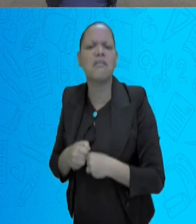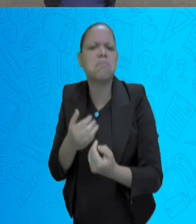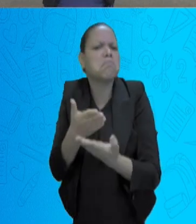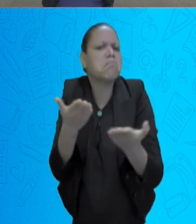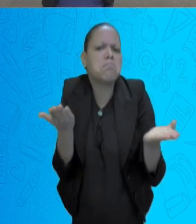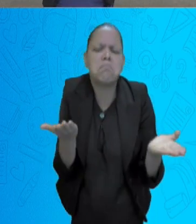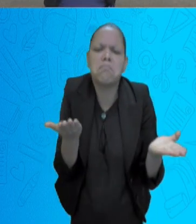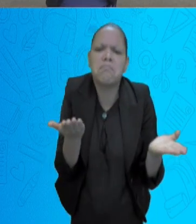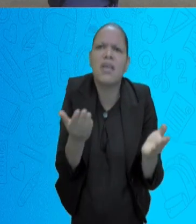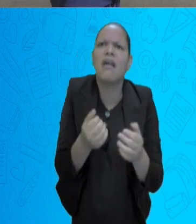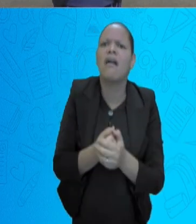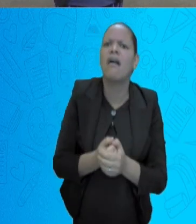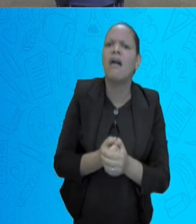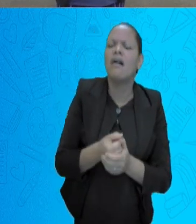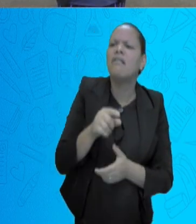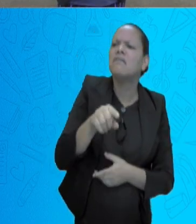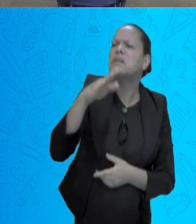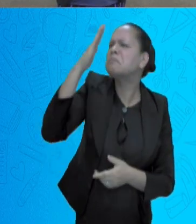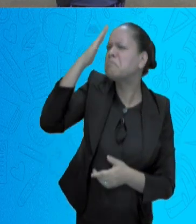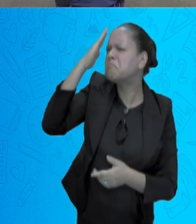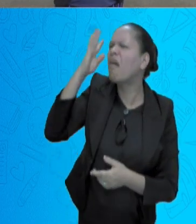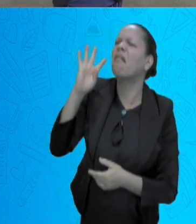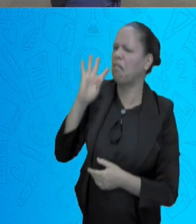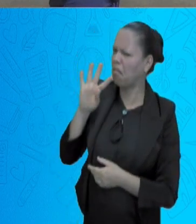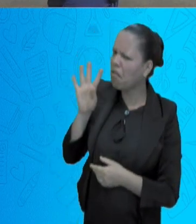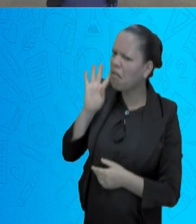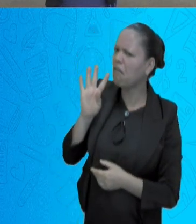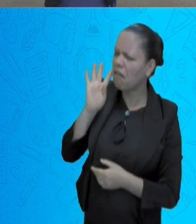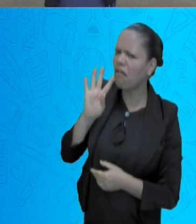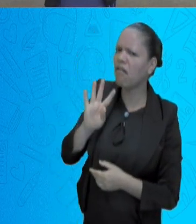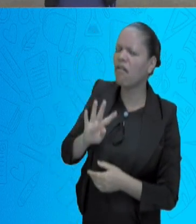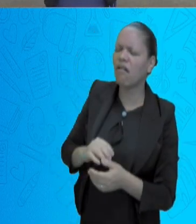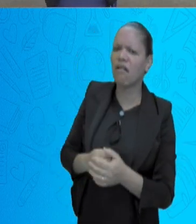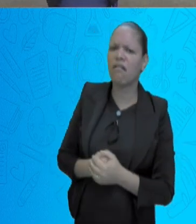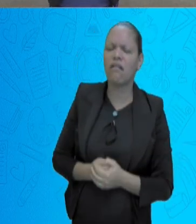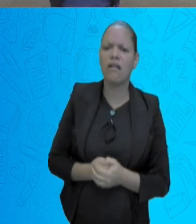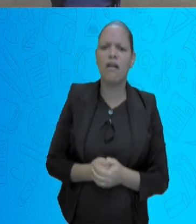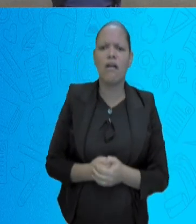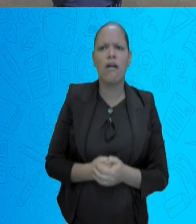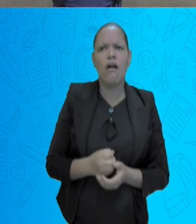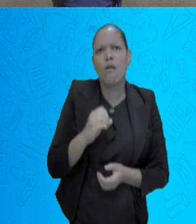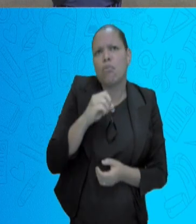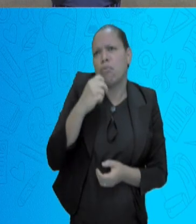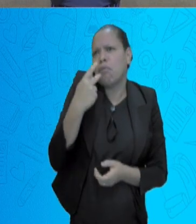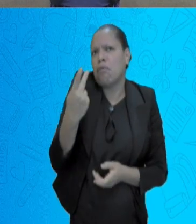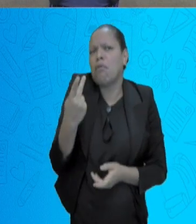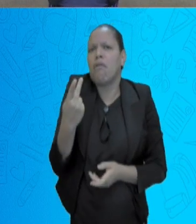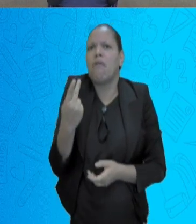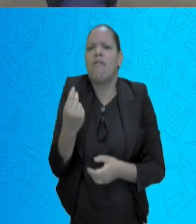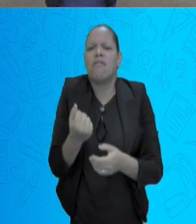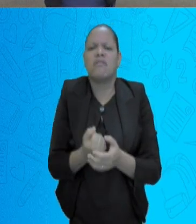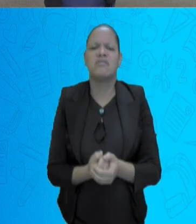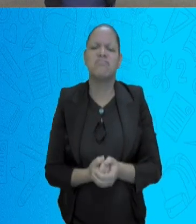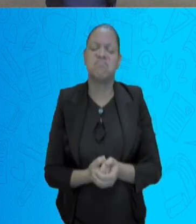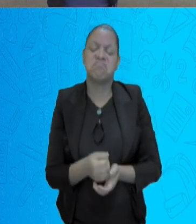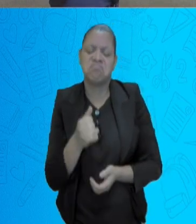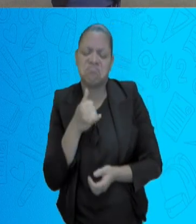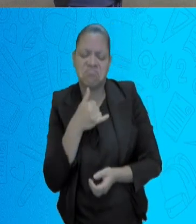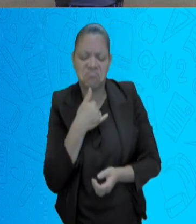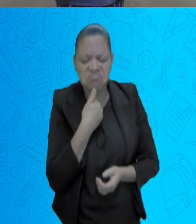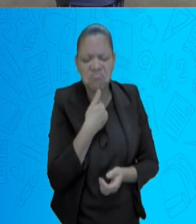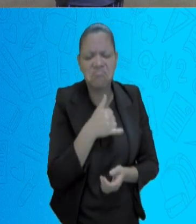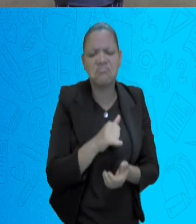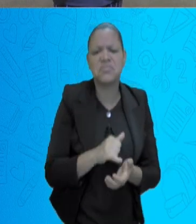achando bacana assistir às aulas? Ou você pode também estar achando muito interessante fazer as suas